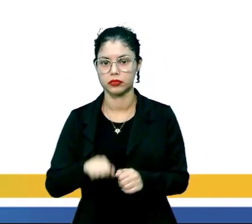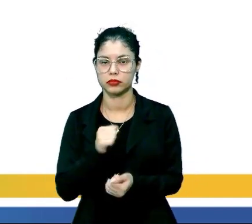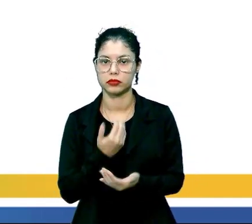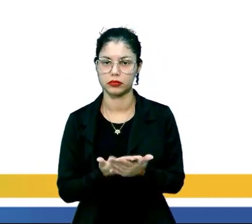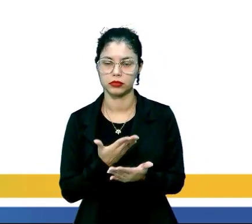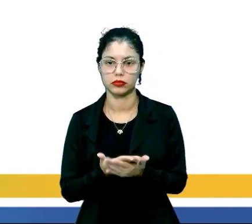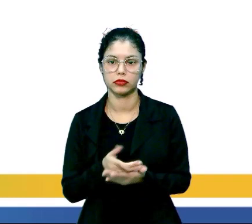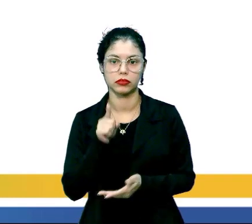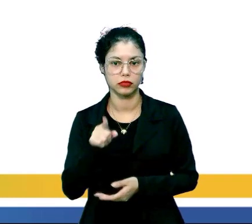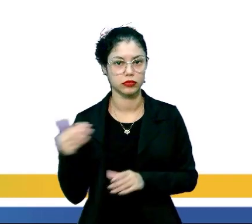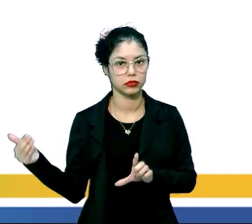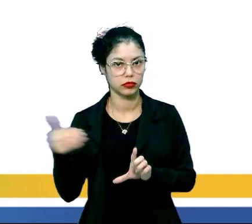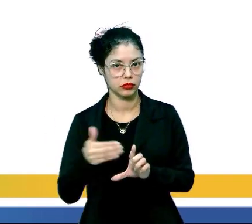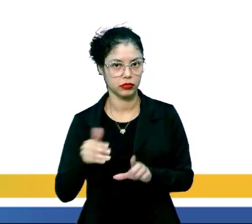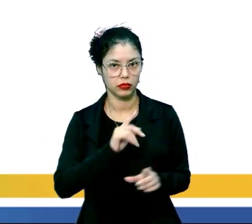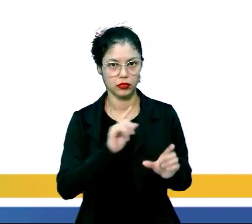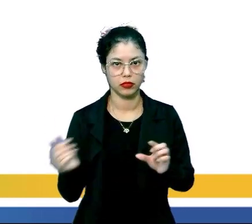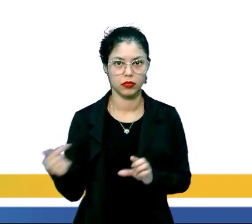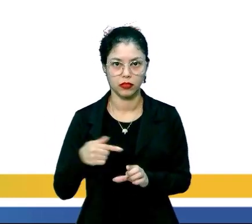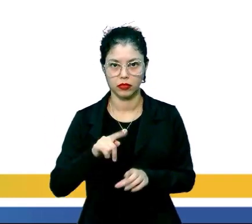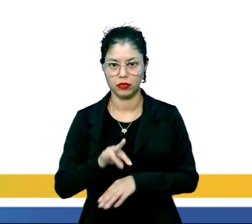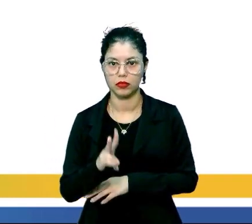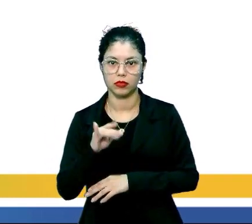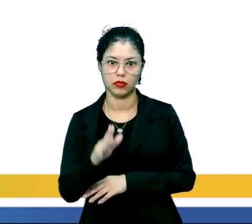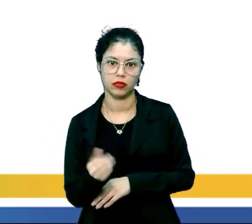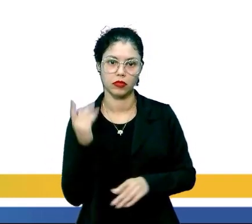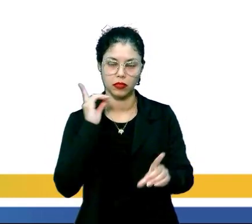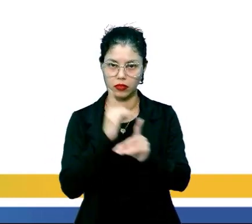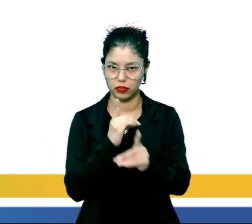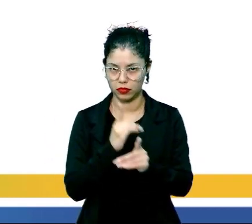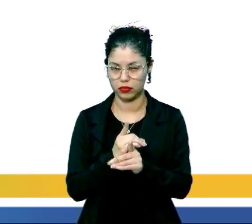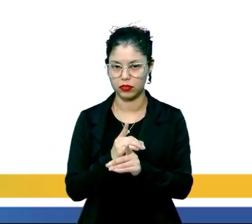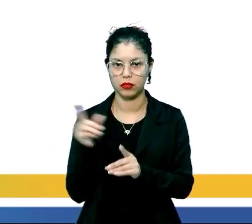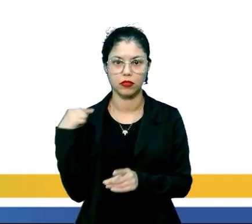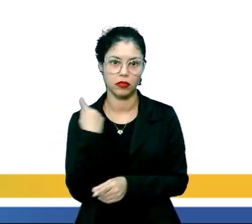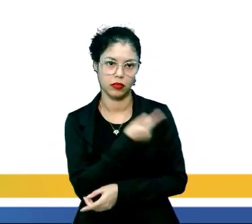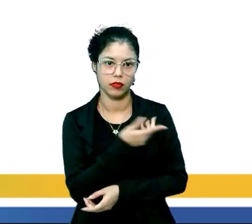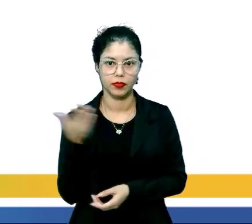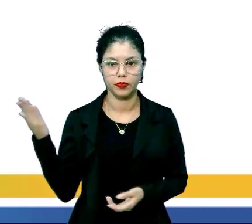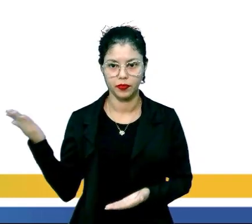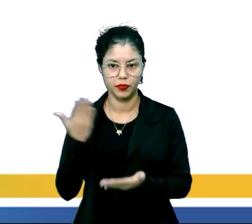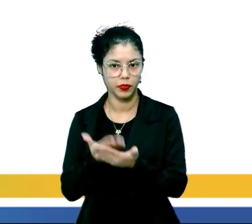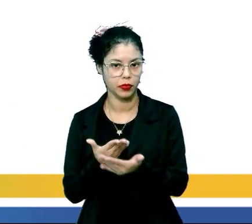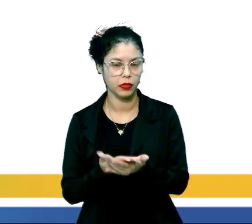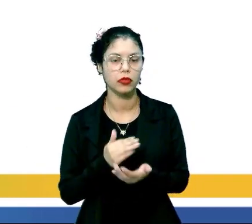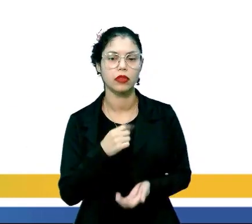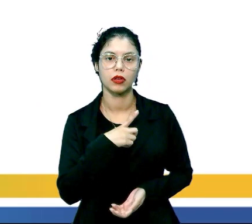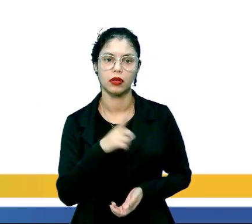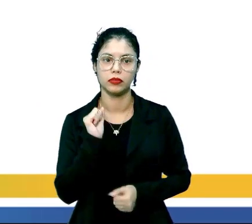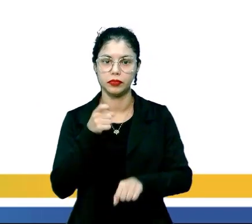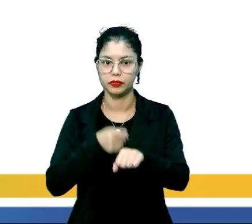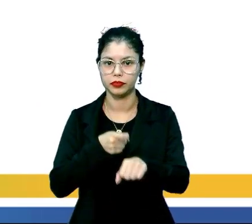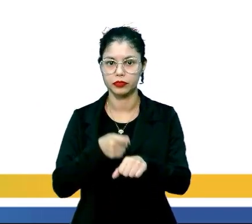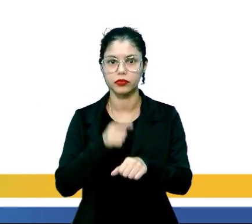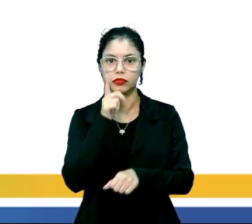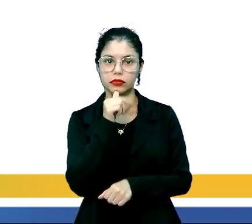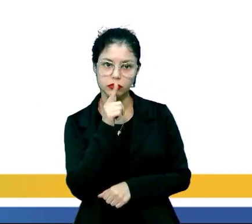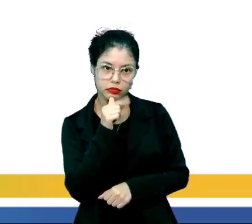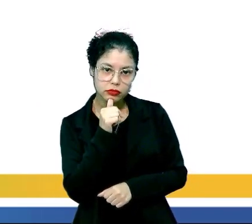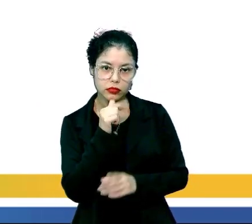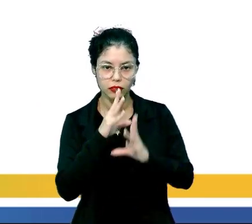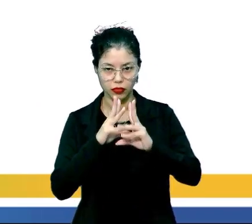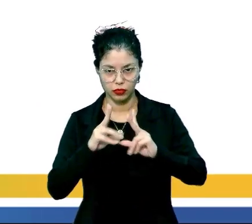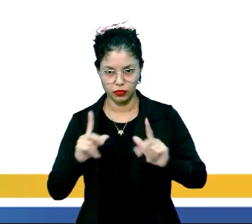tem a oportunidade de acessar as nossas plataformas e encontrar essas aulas lá. Tudo bem? Então eu tenho ali o sólido